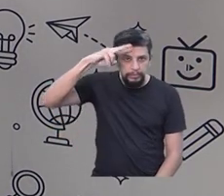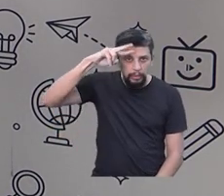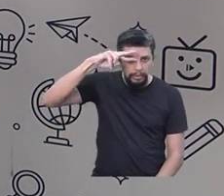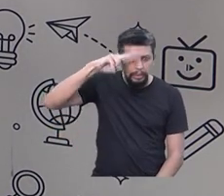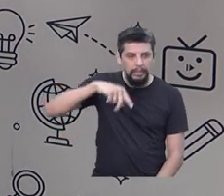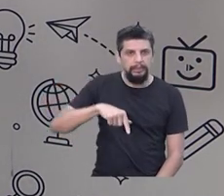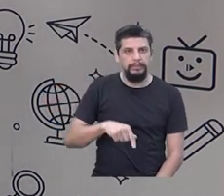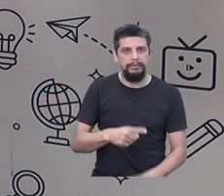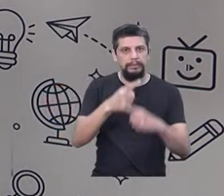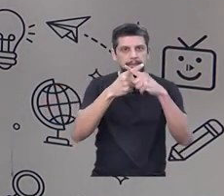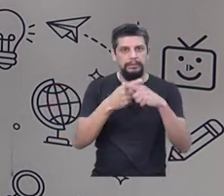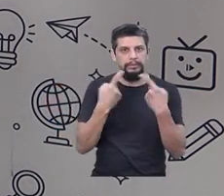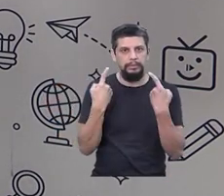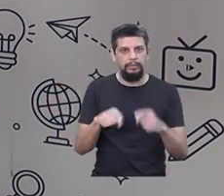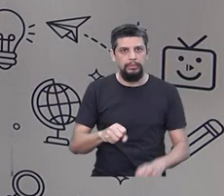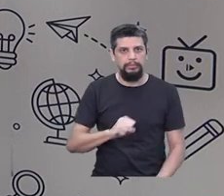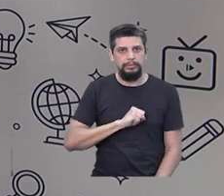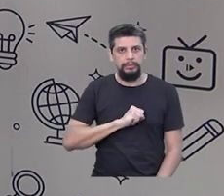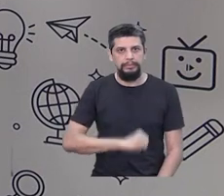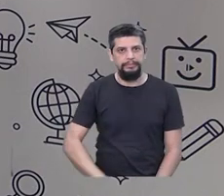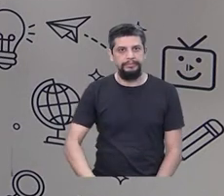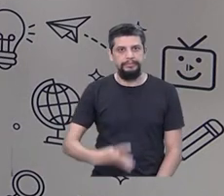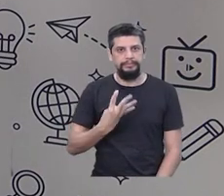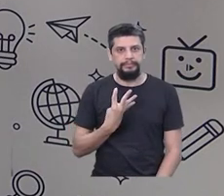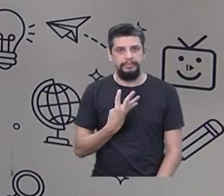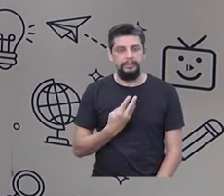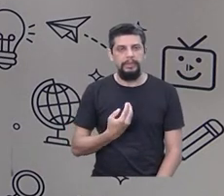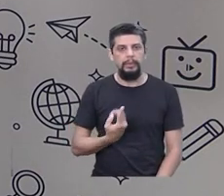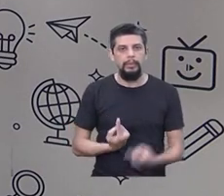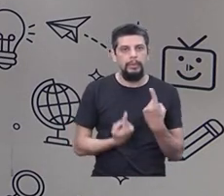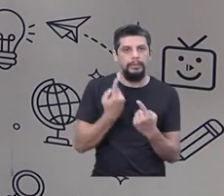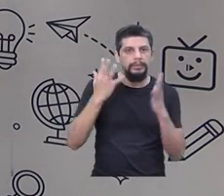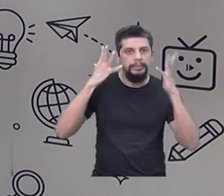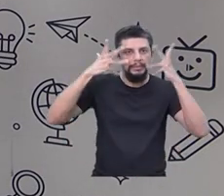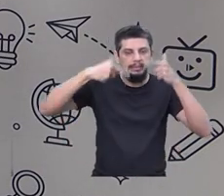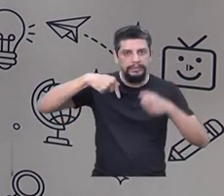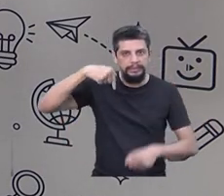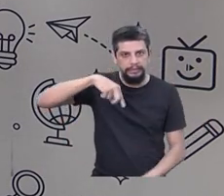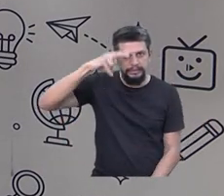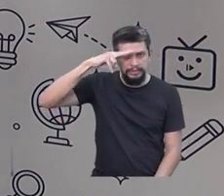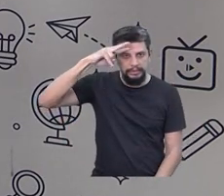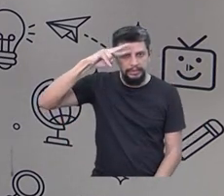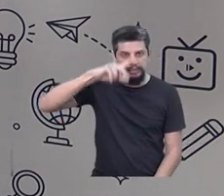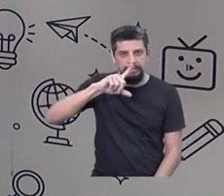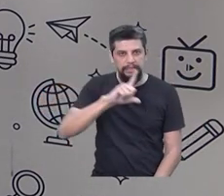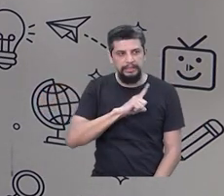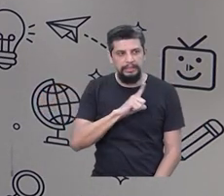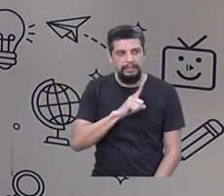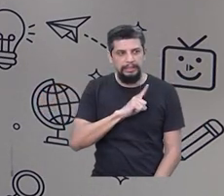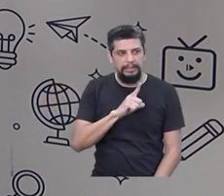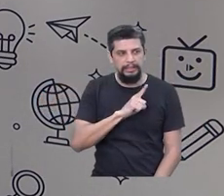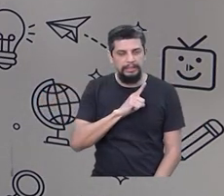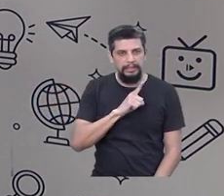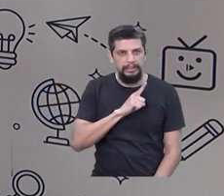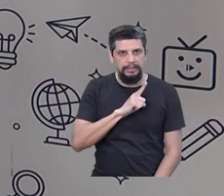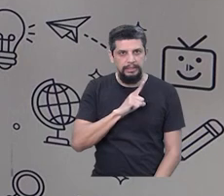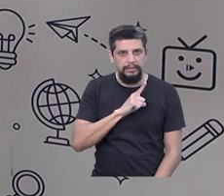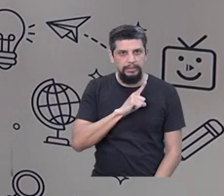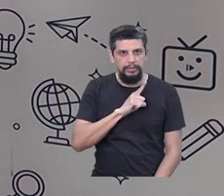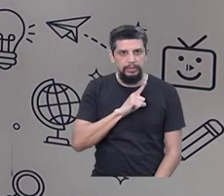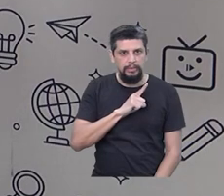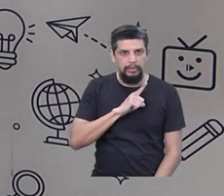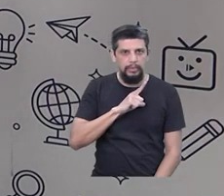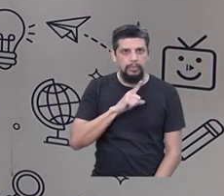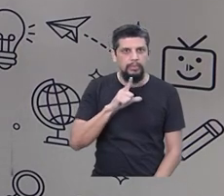aí. O desafio 4. Qual animal da história que tem, segundo a toupeira,